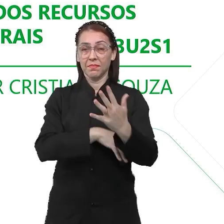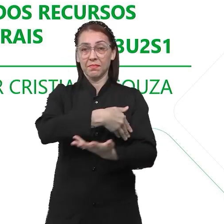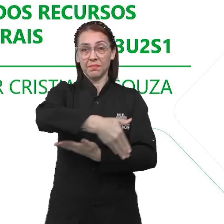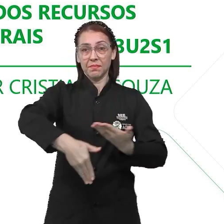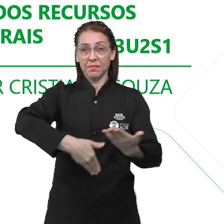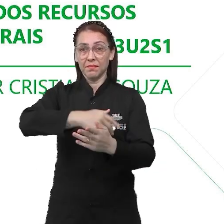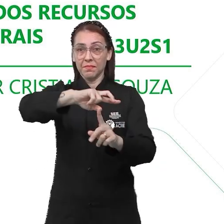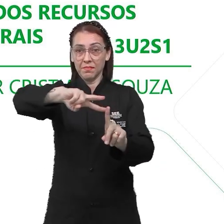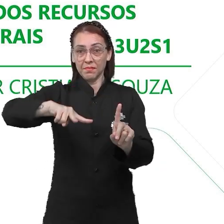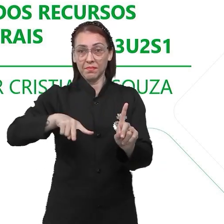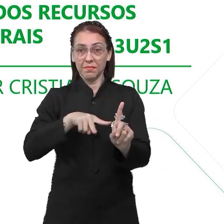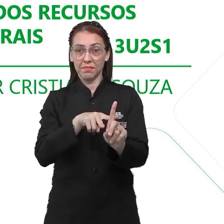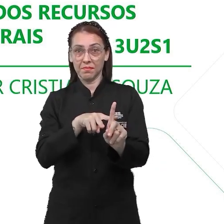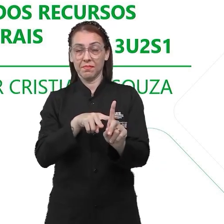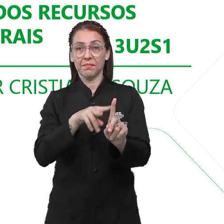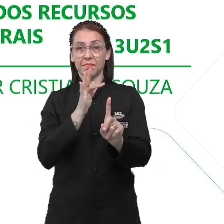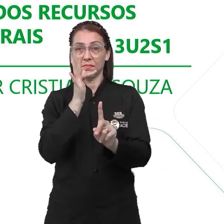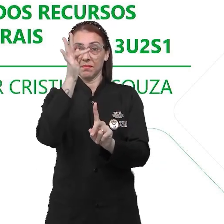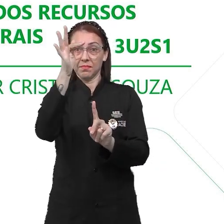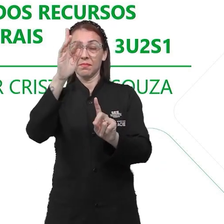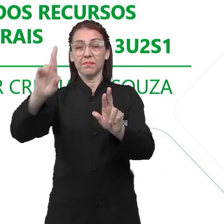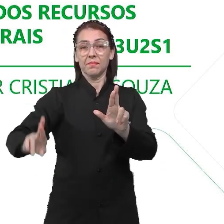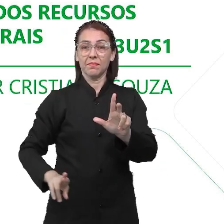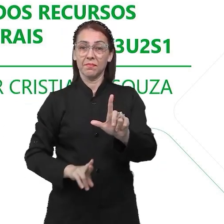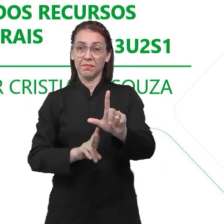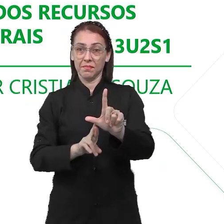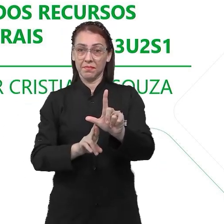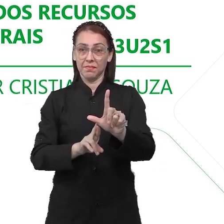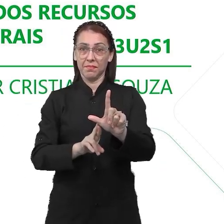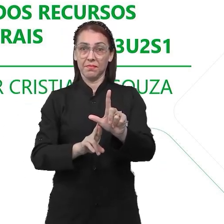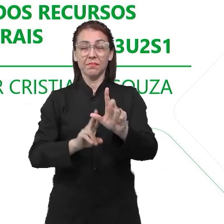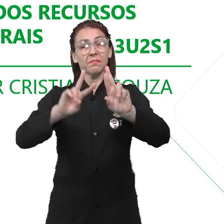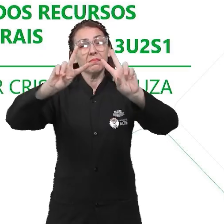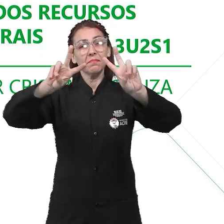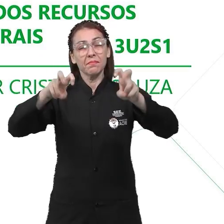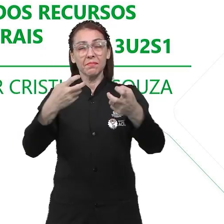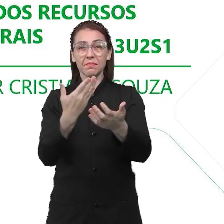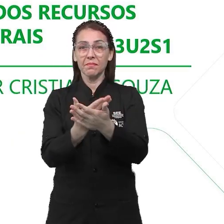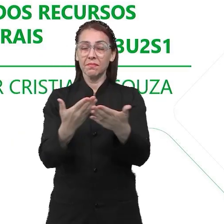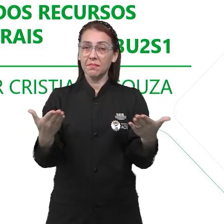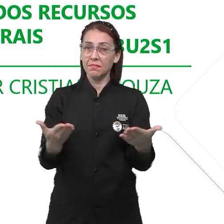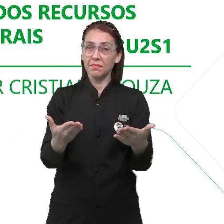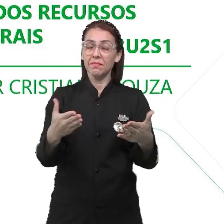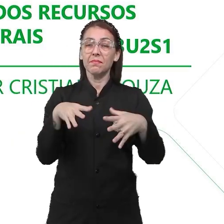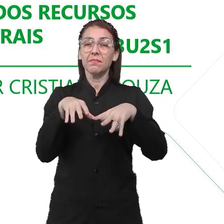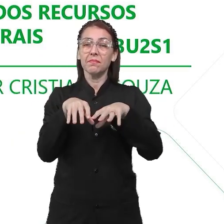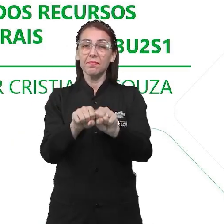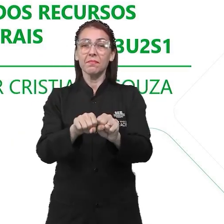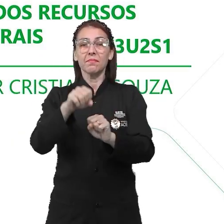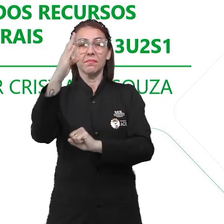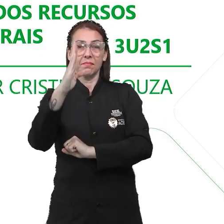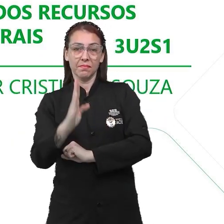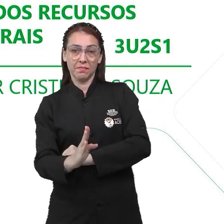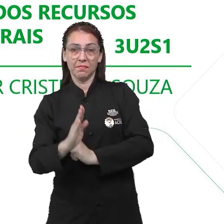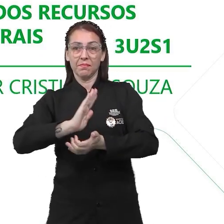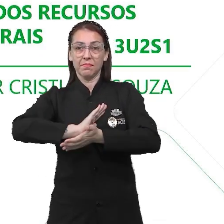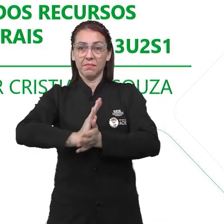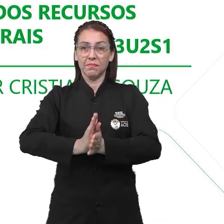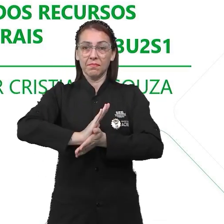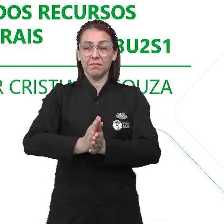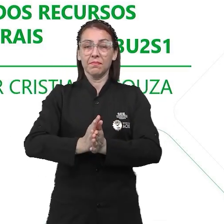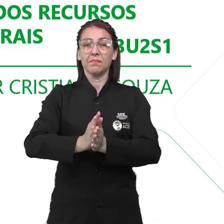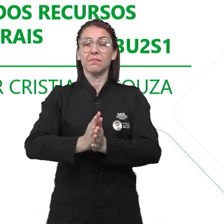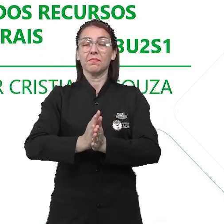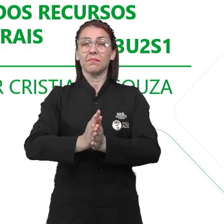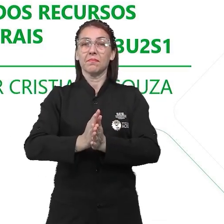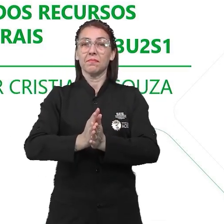Interações e Perspectivas de um Futuro Sustentável. O tema da nossa aula é Colonização do Brasil e a Degradação